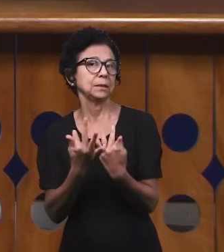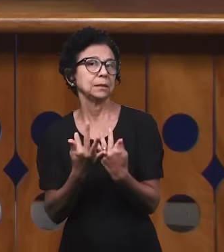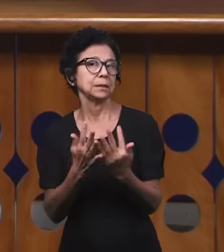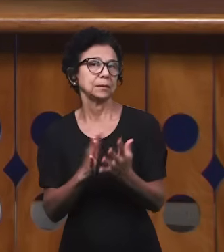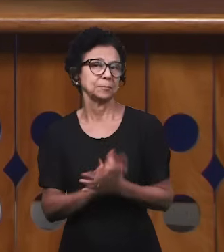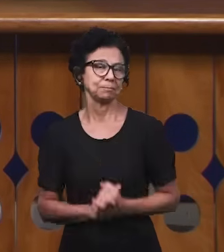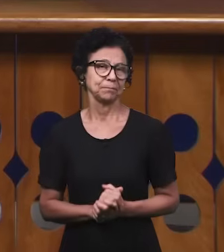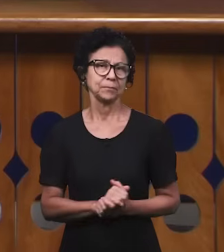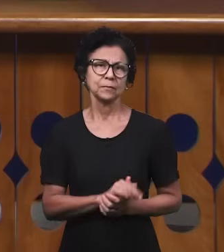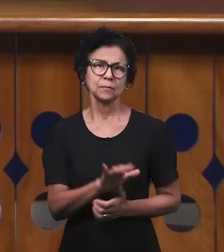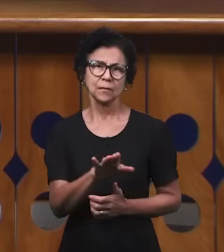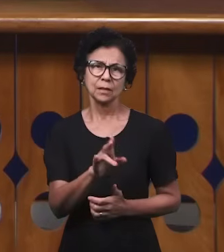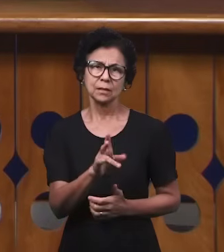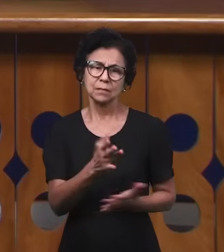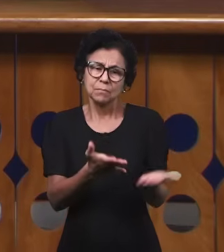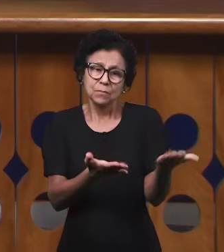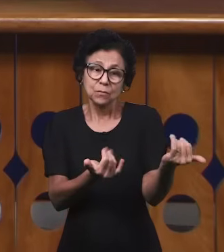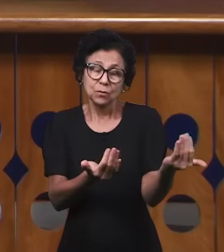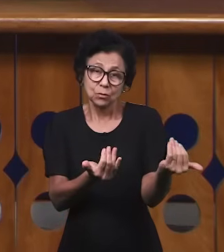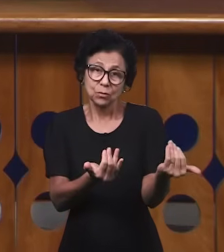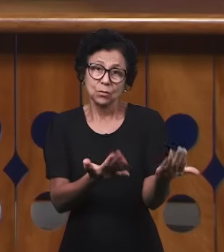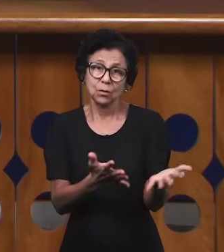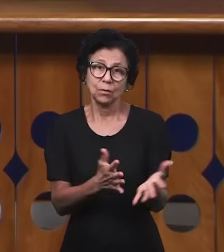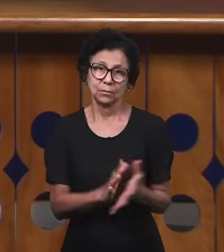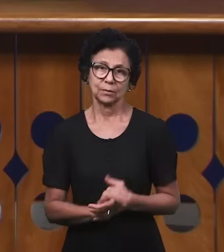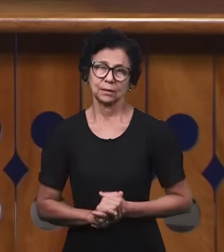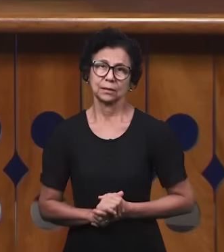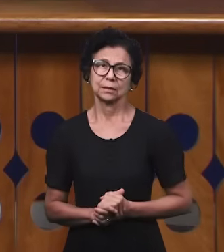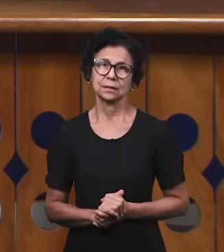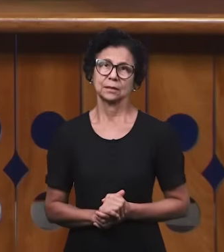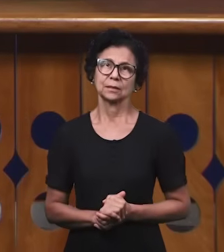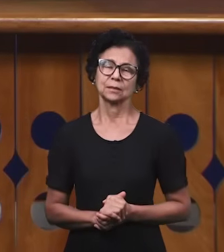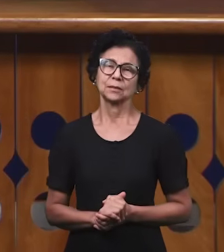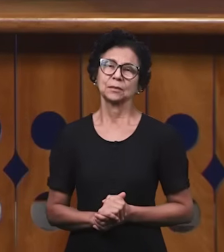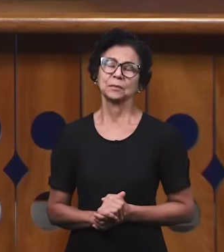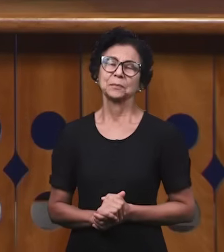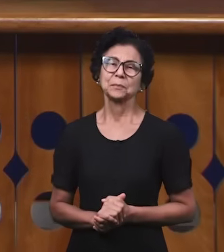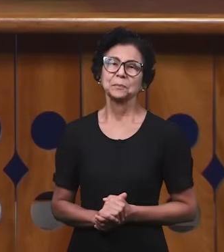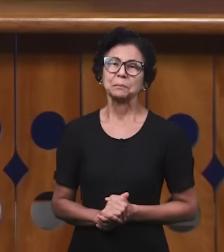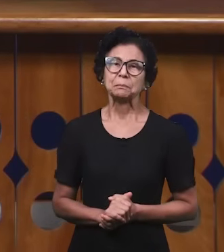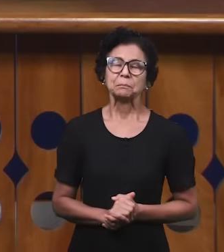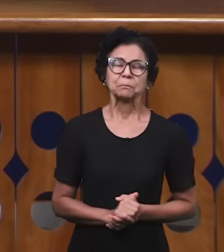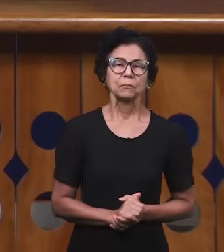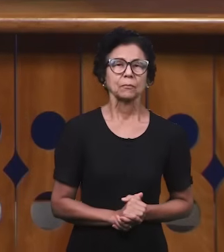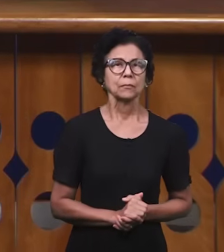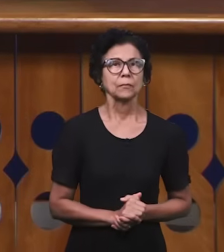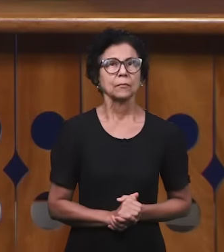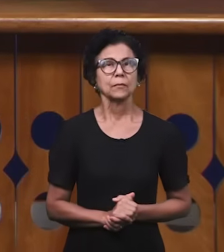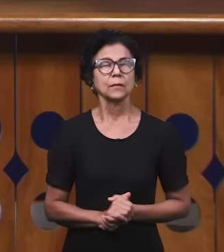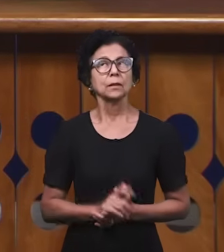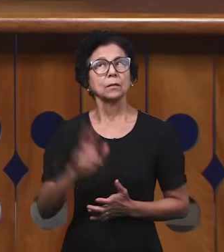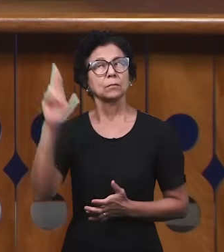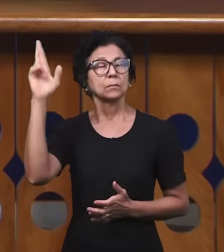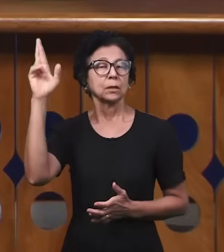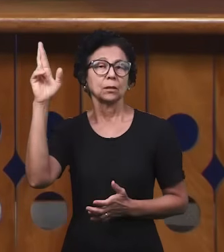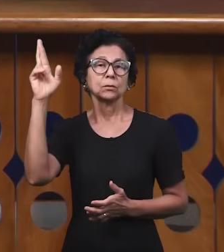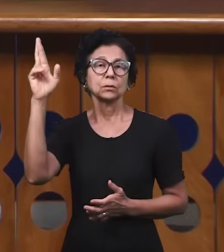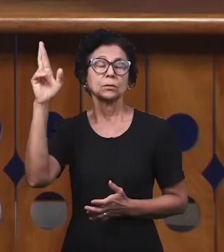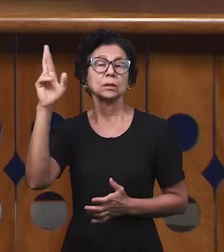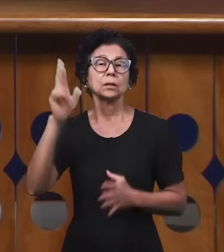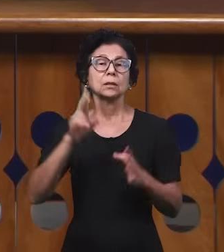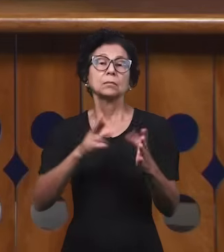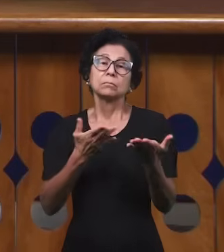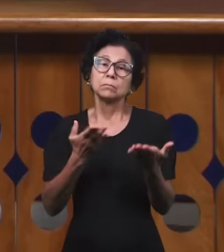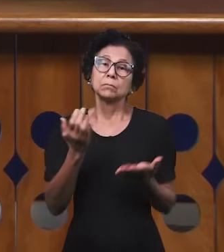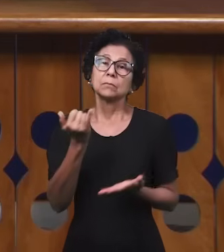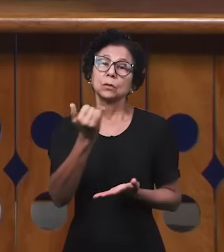5 campos, né, que os jovens, Deus orientou, é a constituição do lar. O jovem